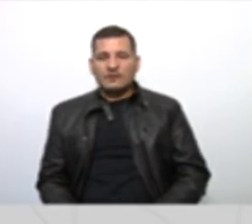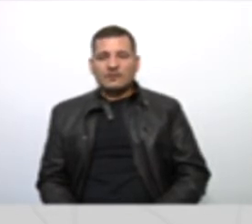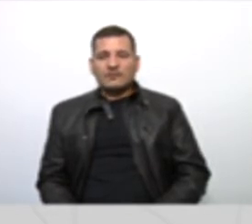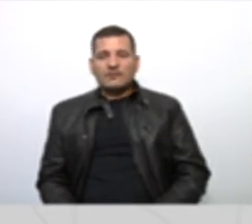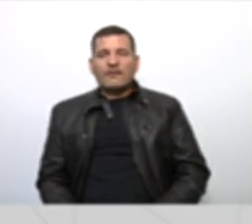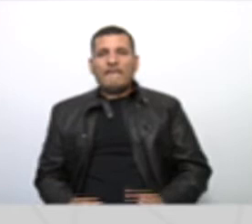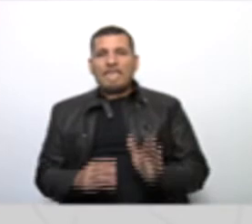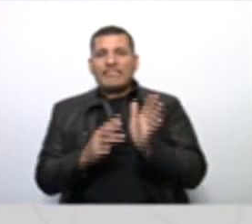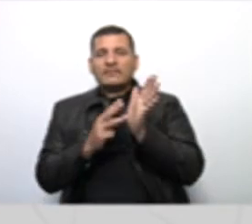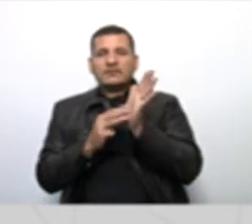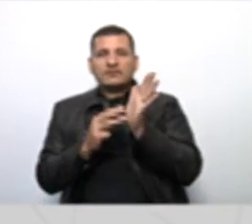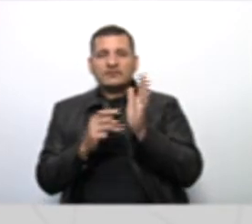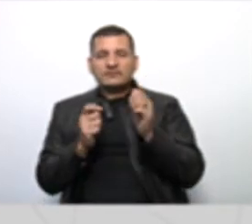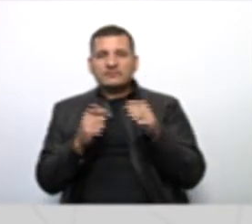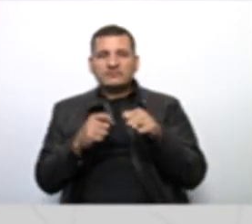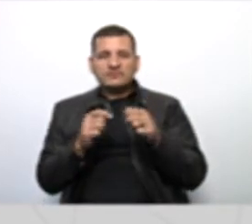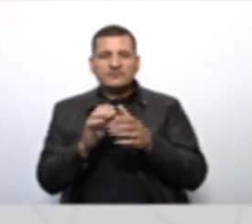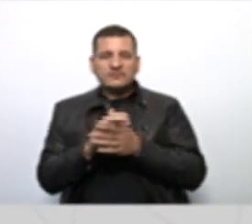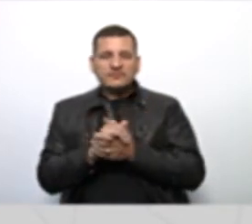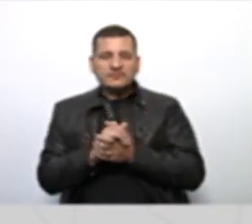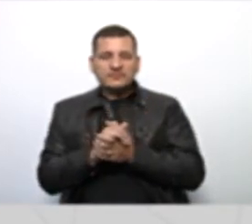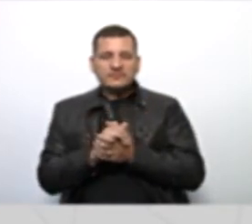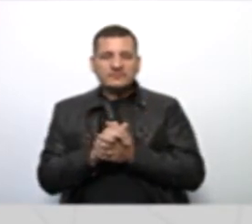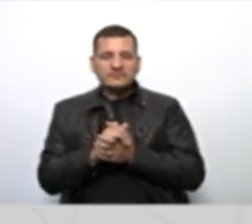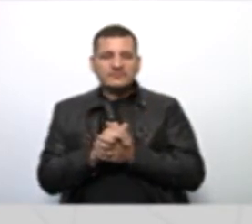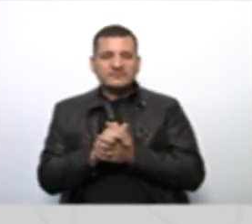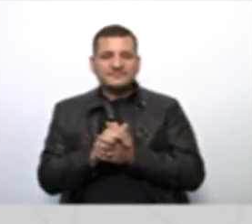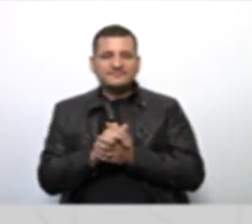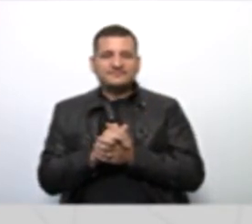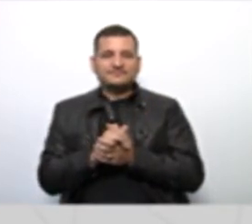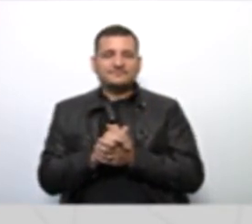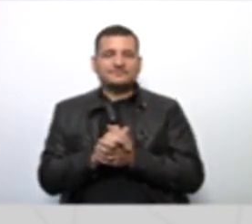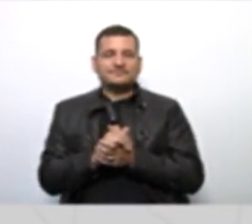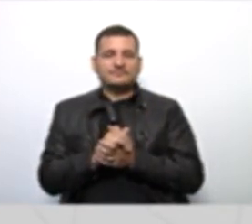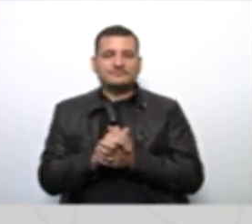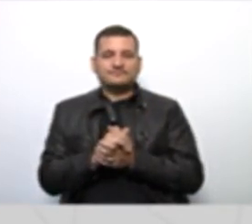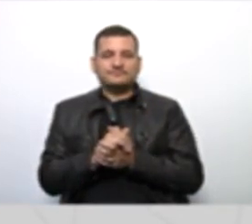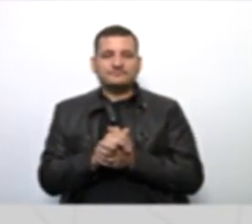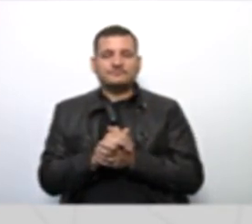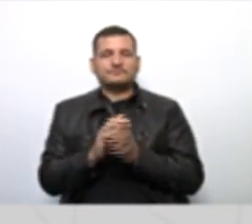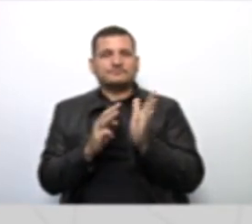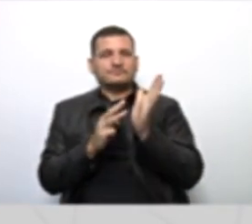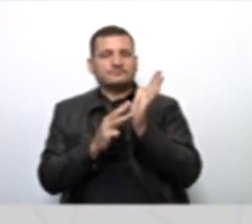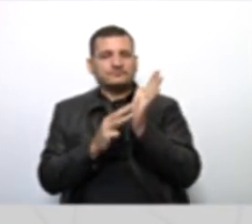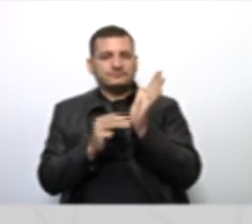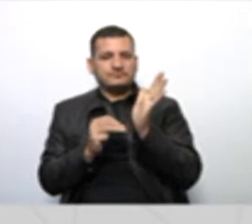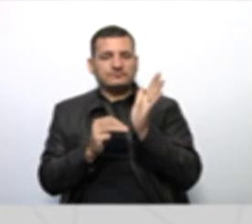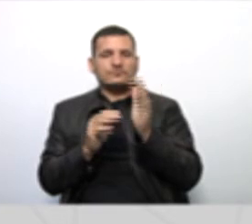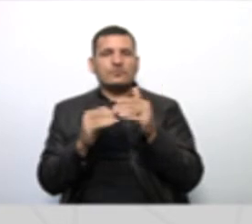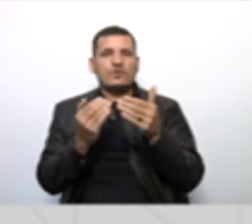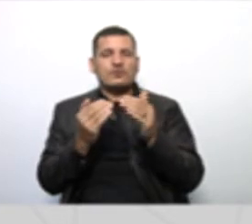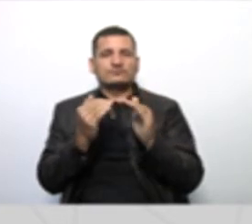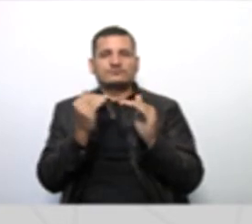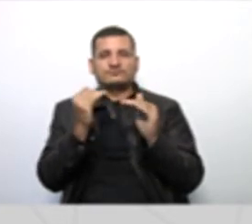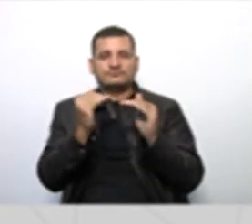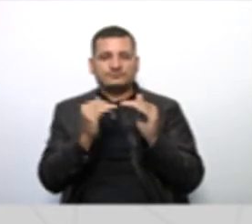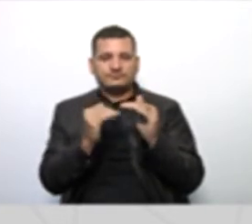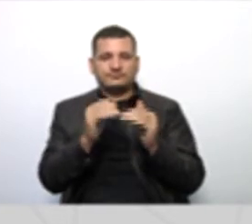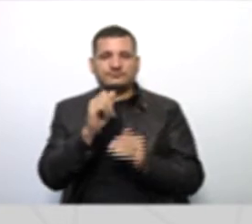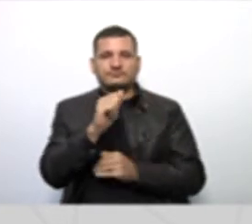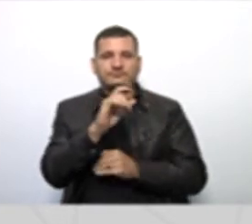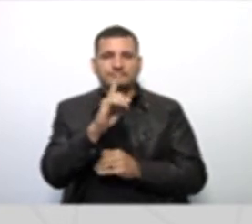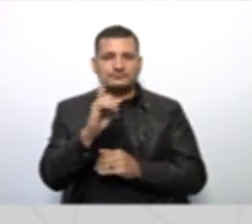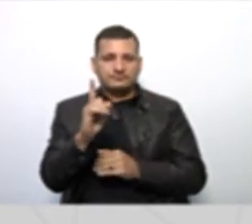facilita isso. Então foca aí, ó. Árvores Eurídice. Quais são os seus métodos? Olha aqui, ó. ADD